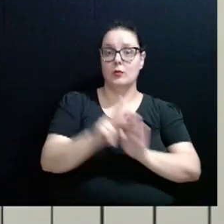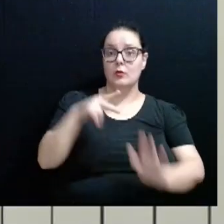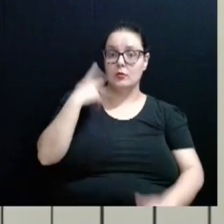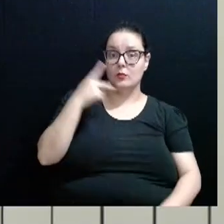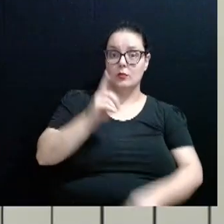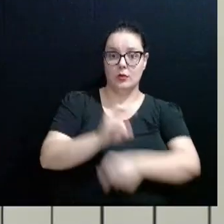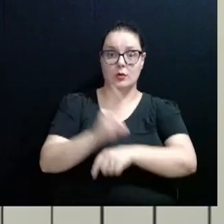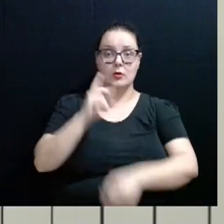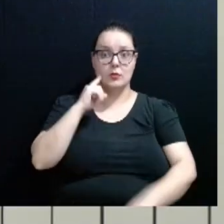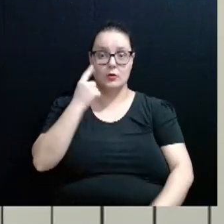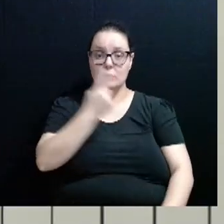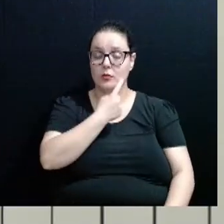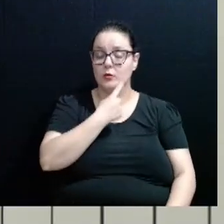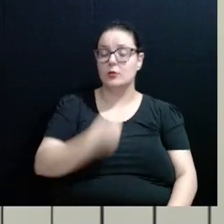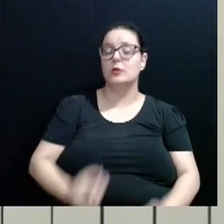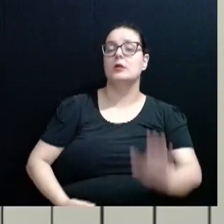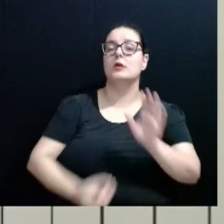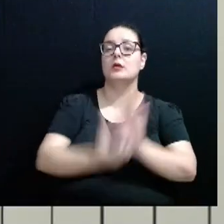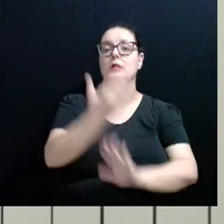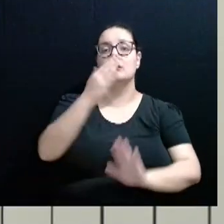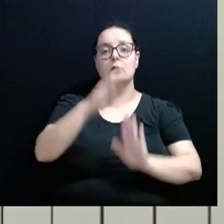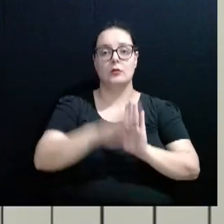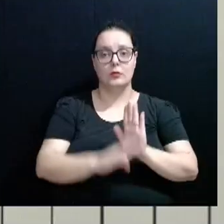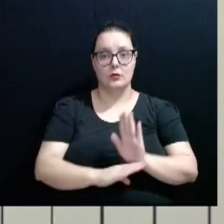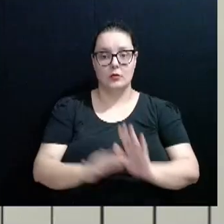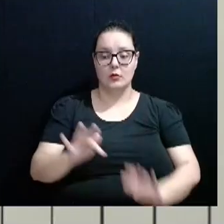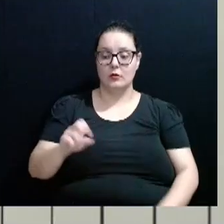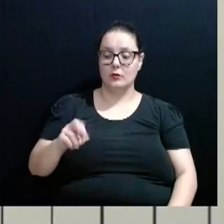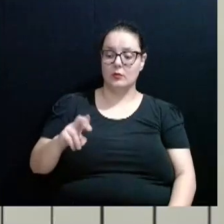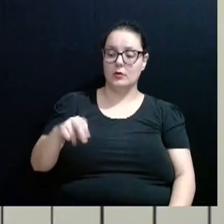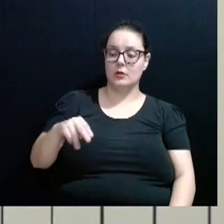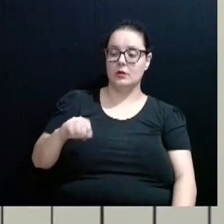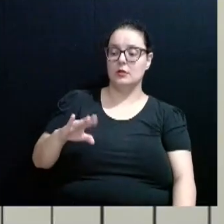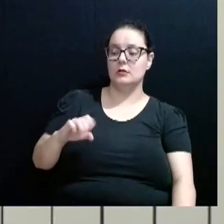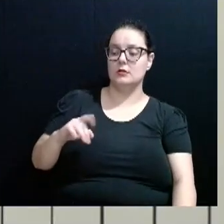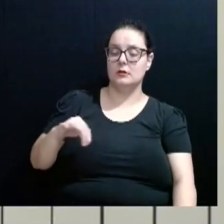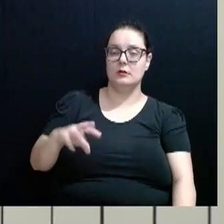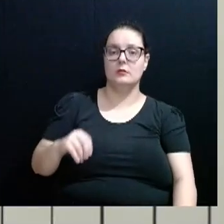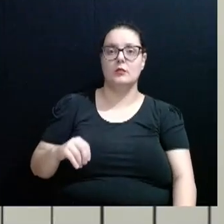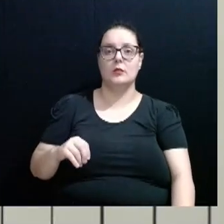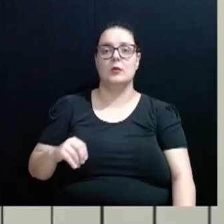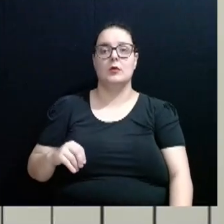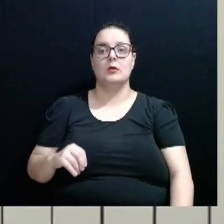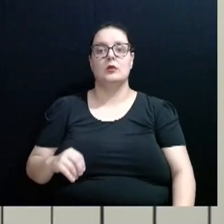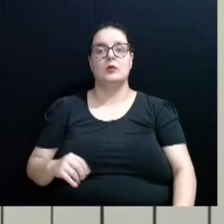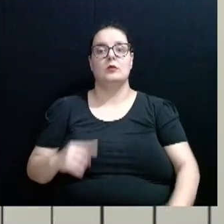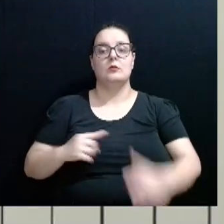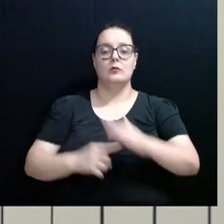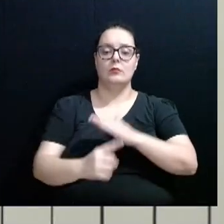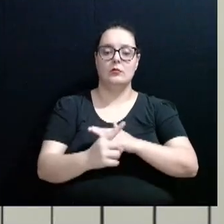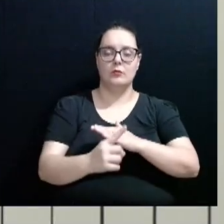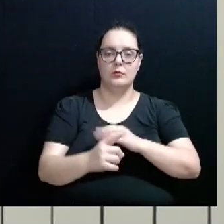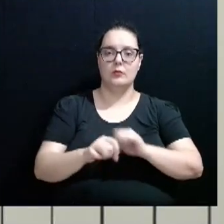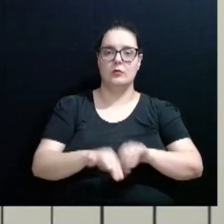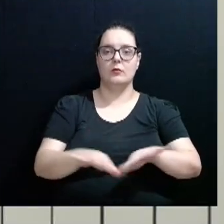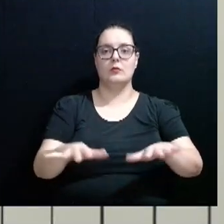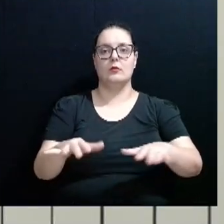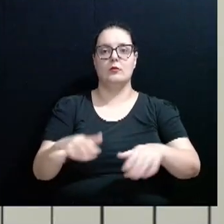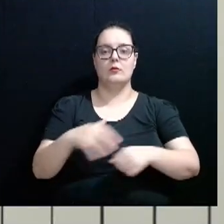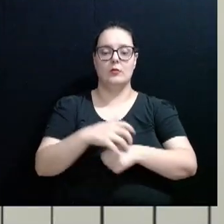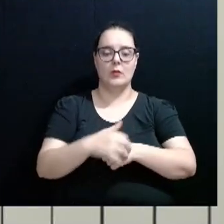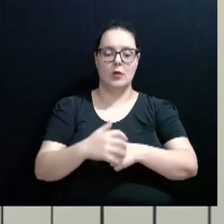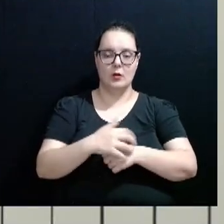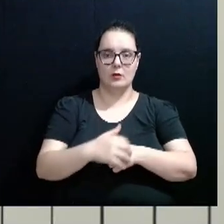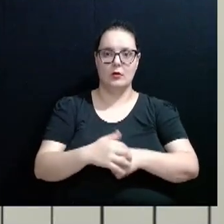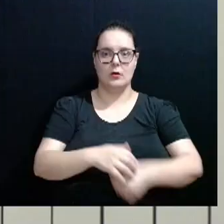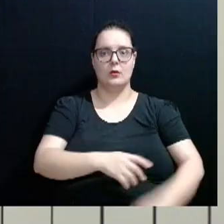que institui o programa de fornecimento de aparelho digital de pulso para medir a pressão aos